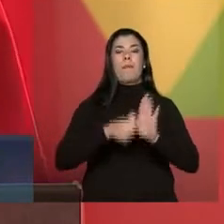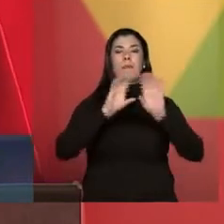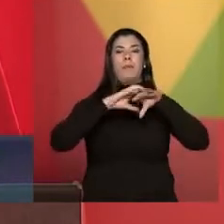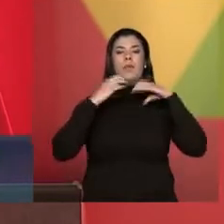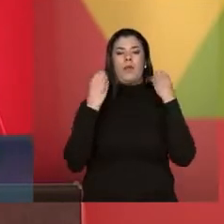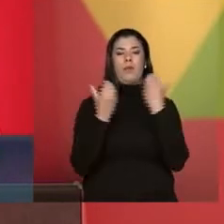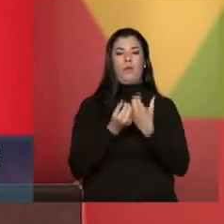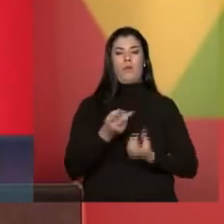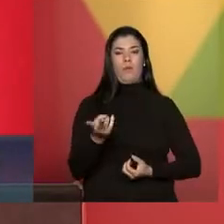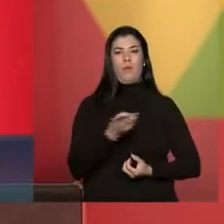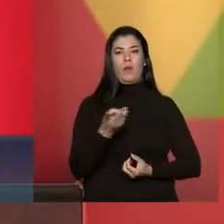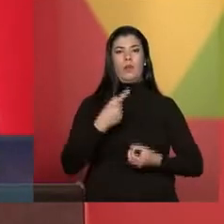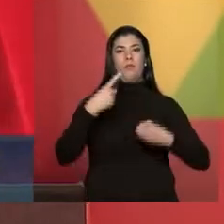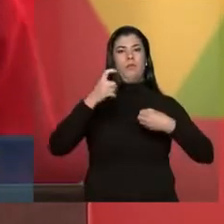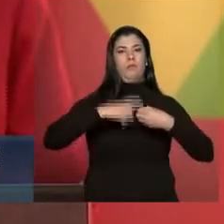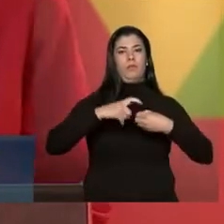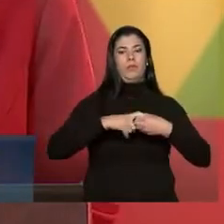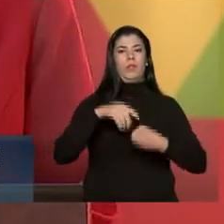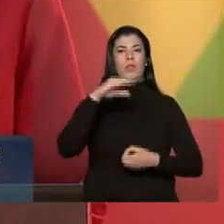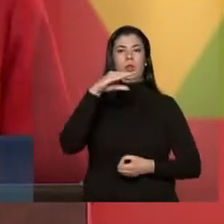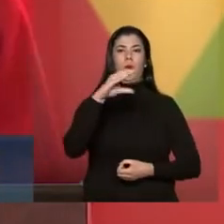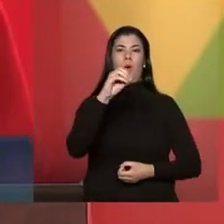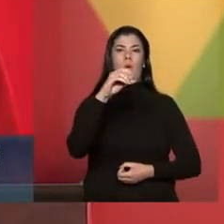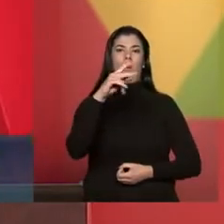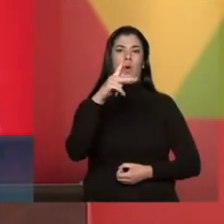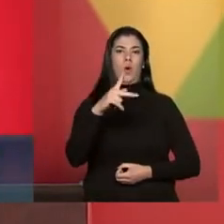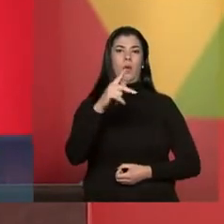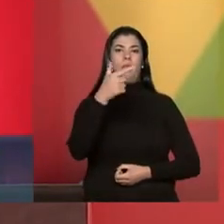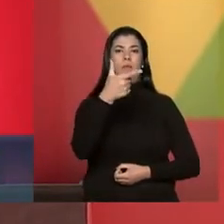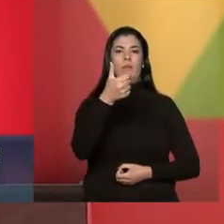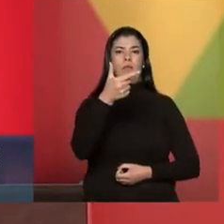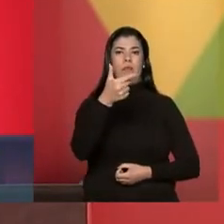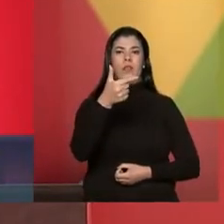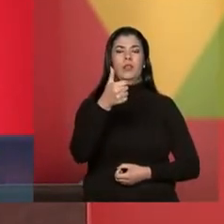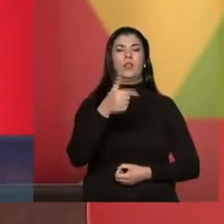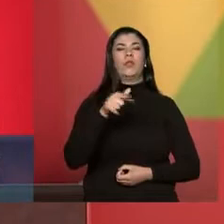Partes, a COP21, em dezembro, em Paris.